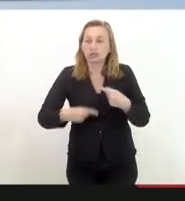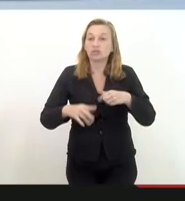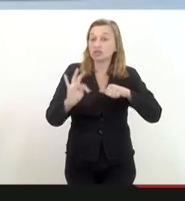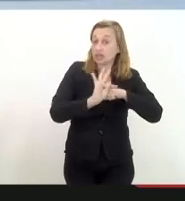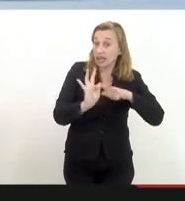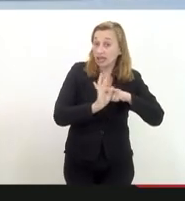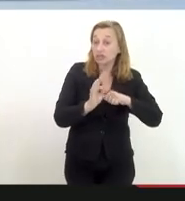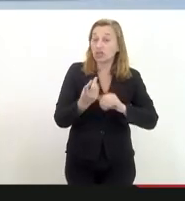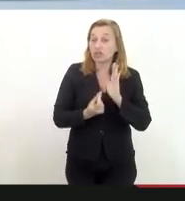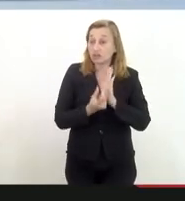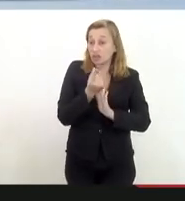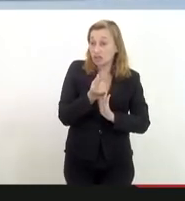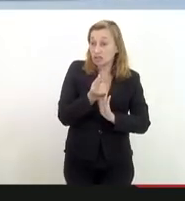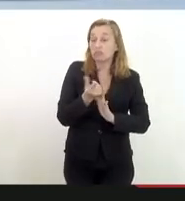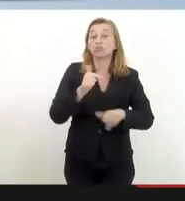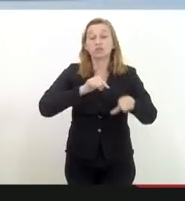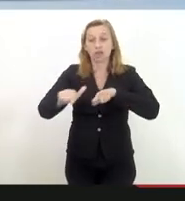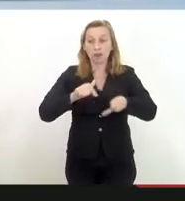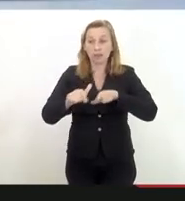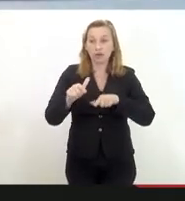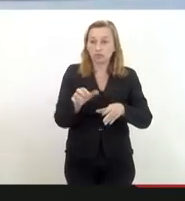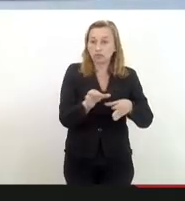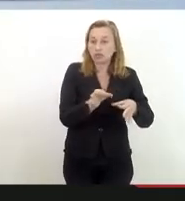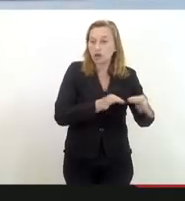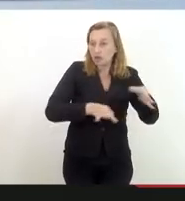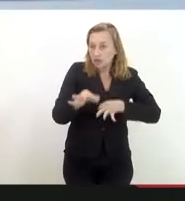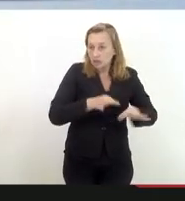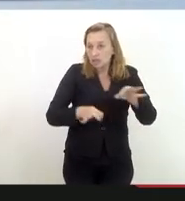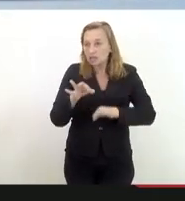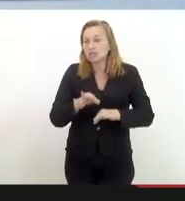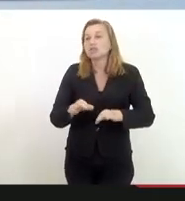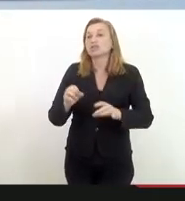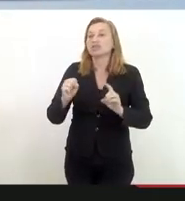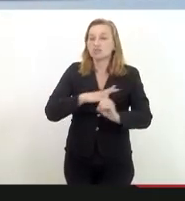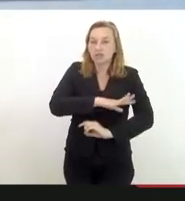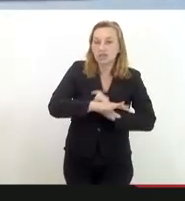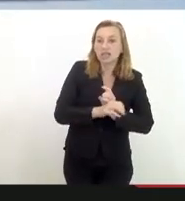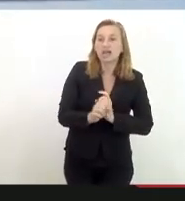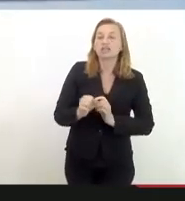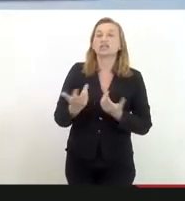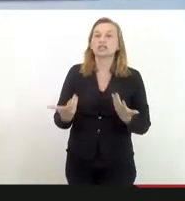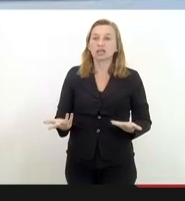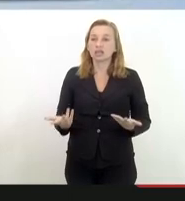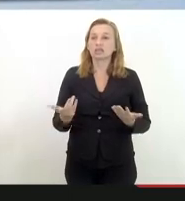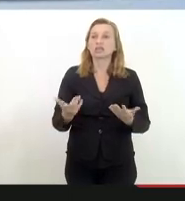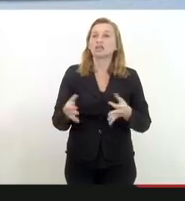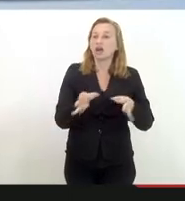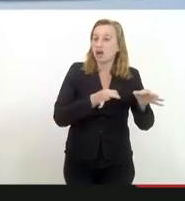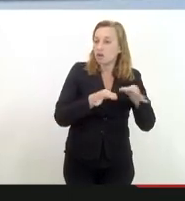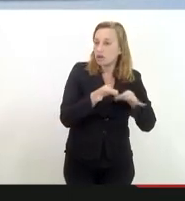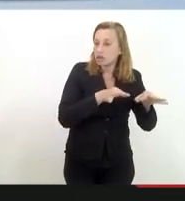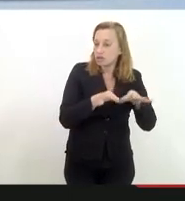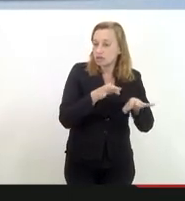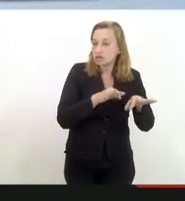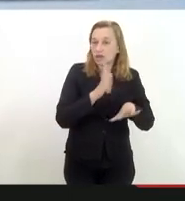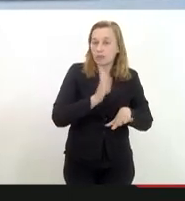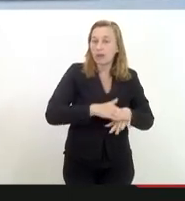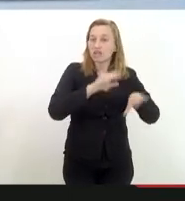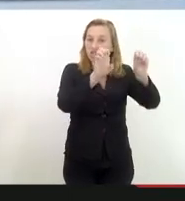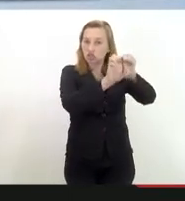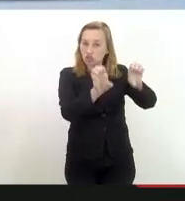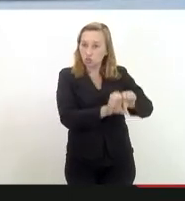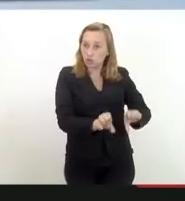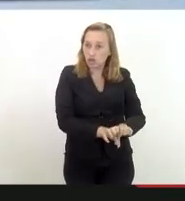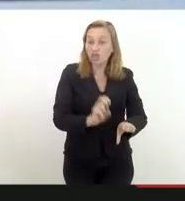financeiro para o trabalho das organizações da sociedade civil, sejam as organizações mais